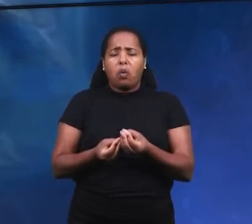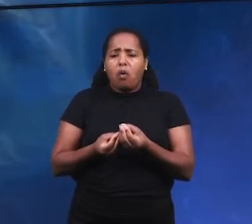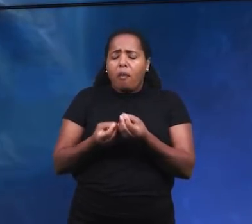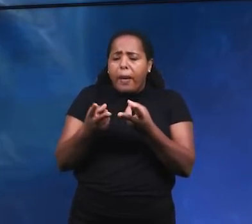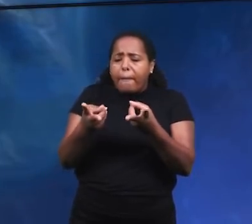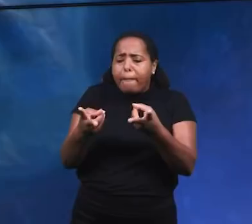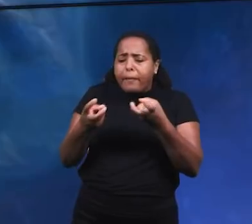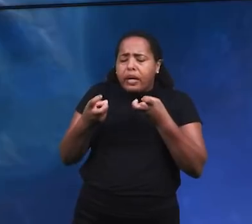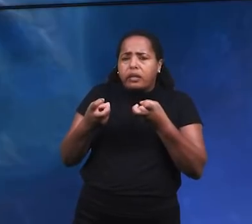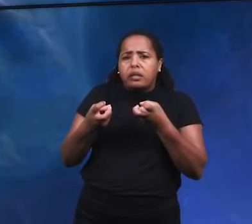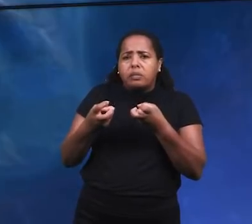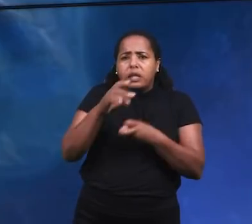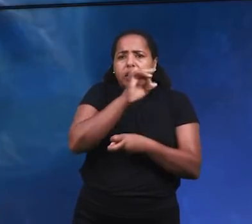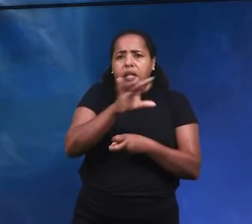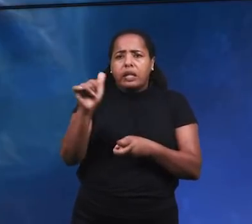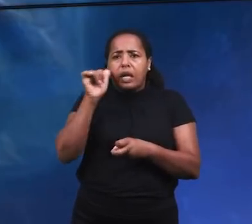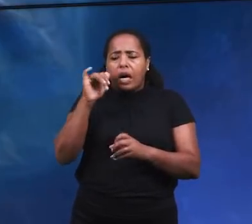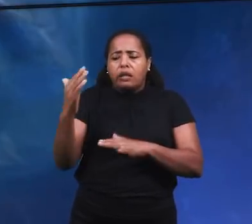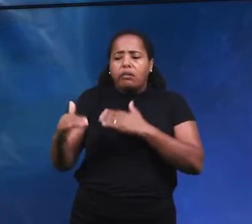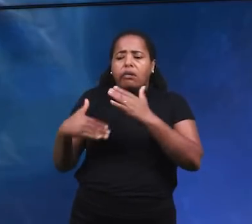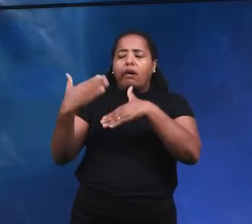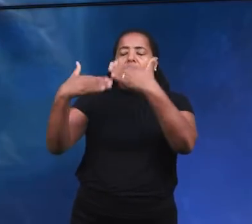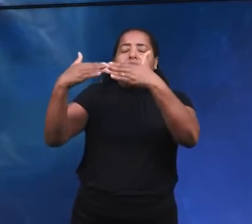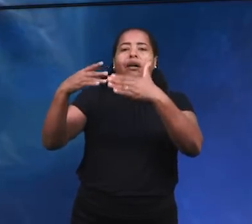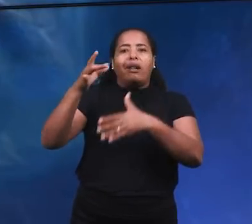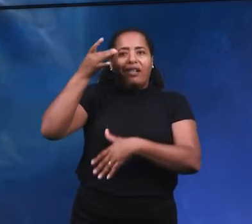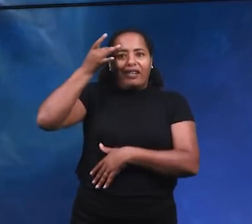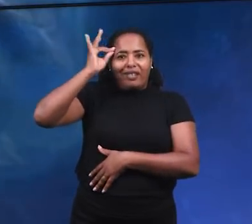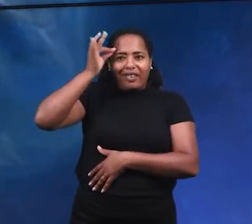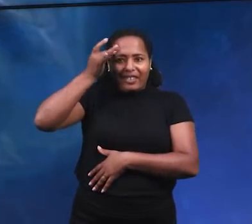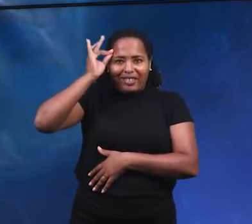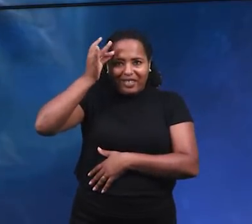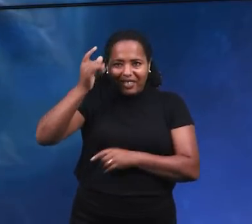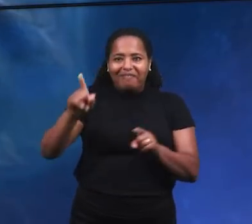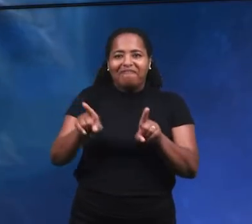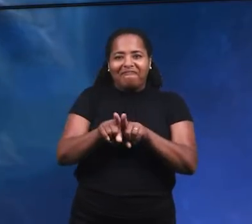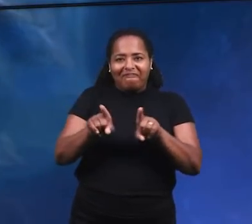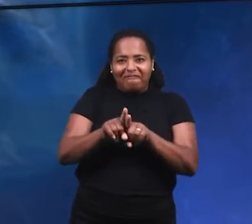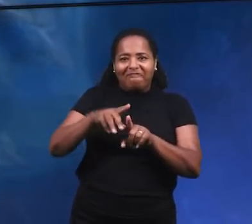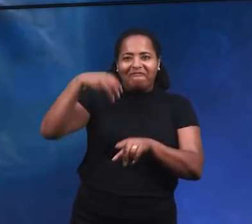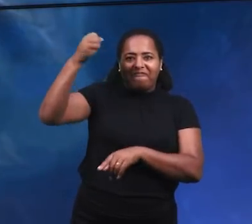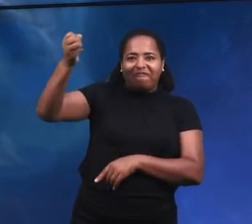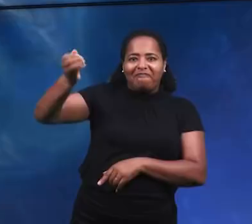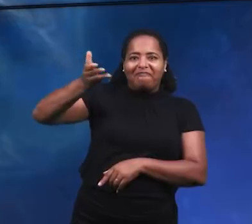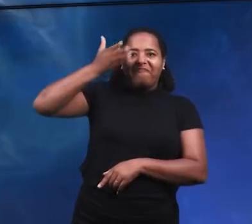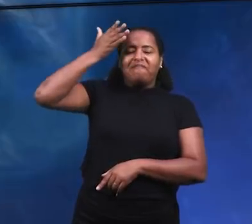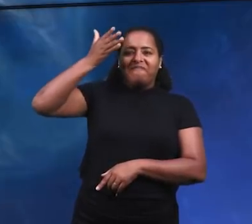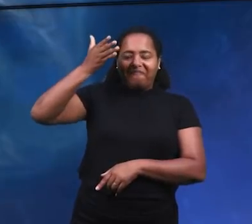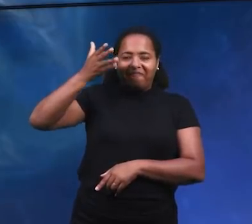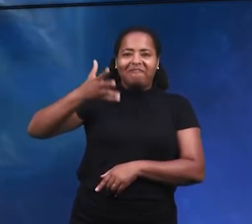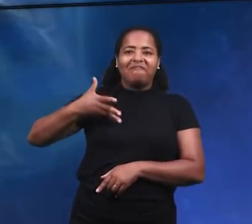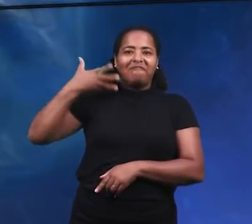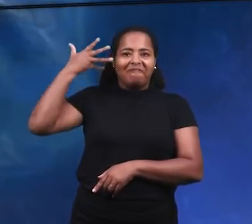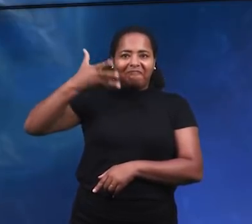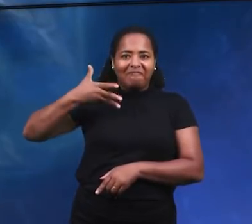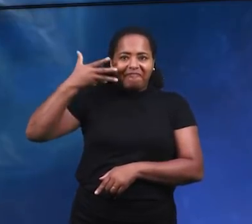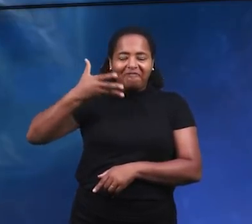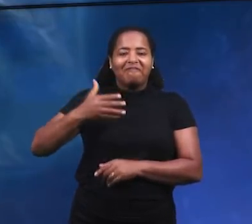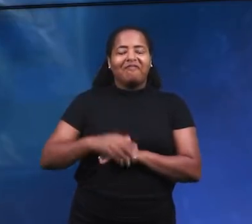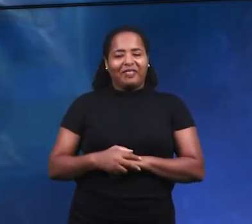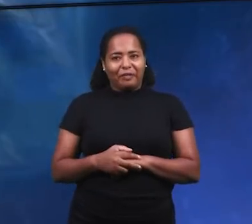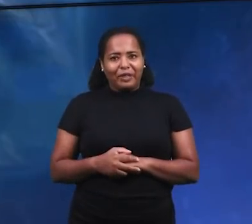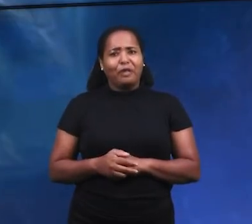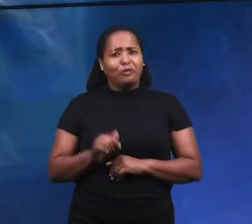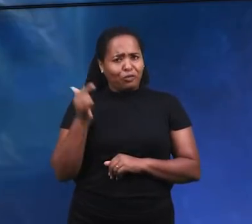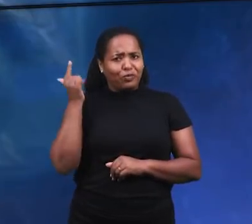né, de que é notório o crescimento de todas as irmãs na parte espiritual e na revelação